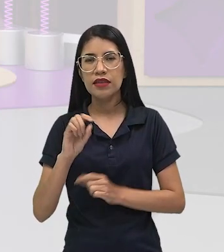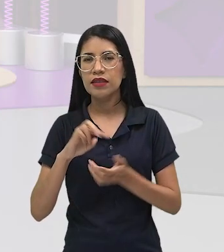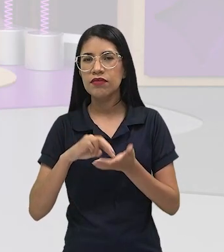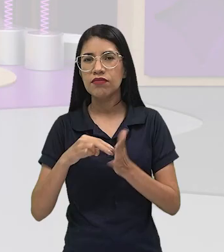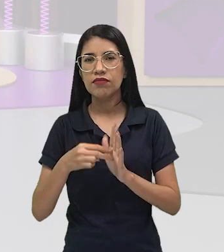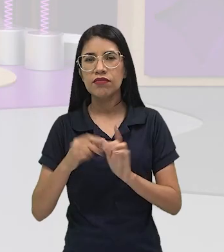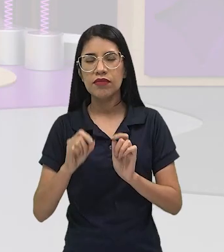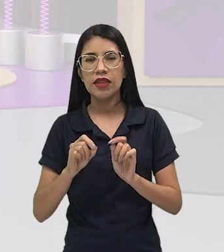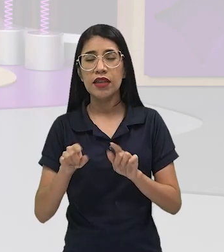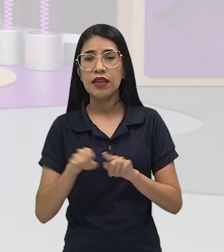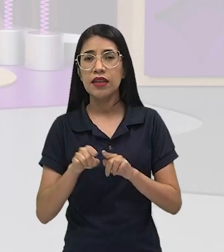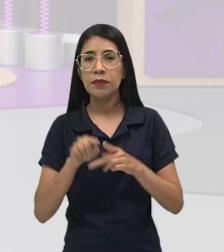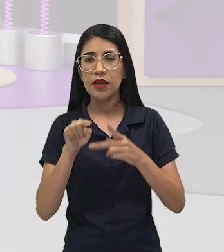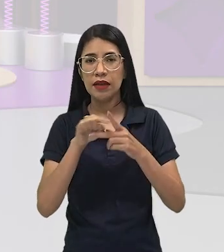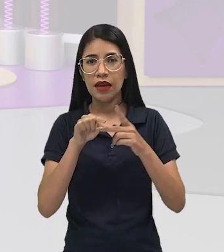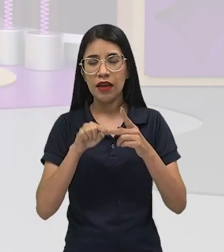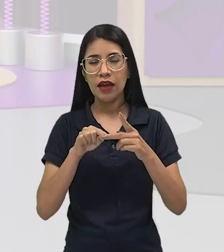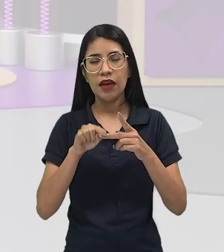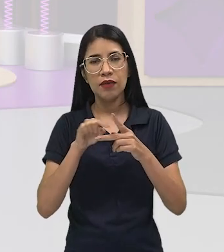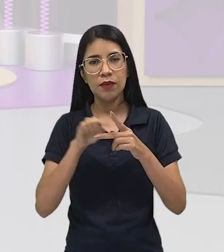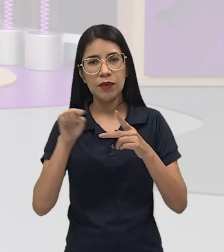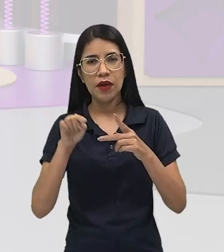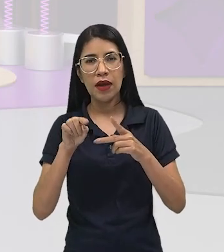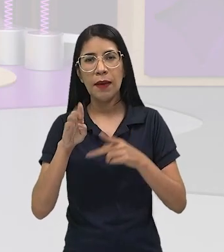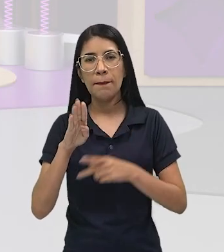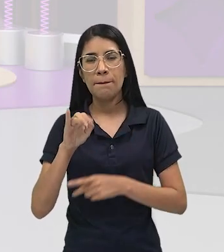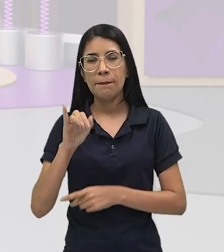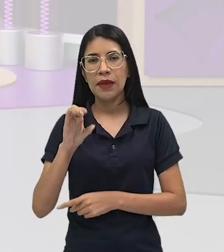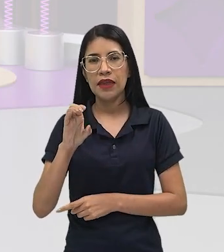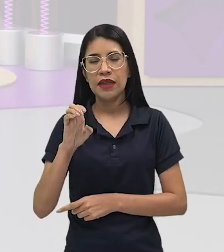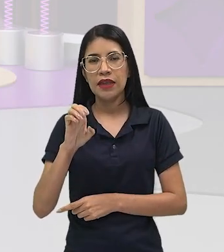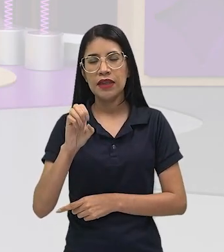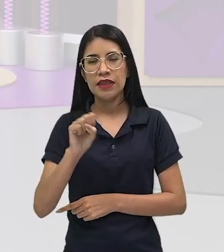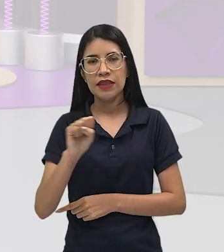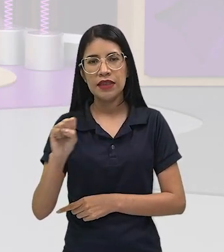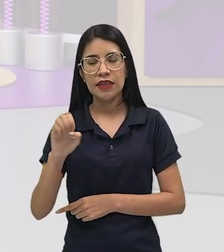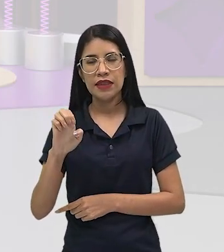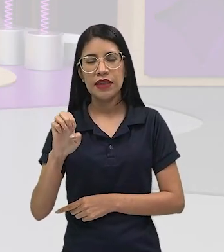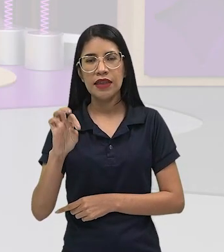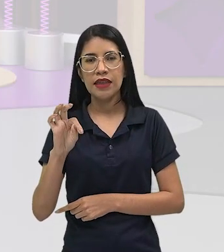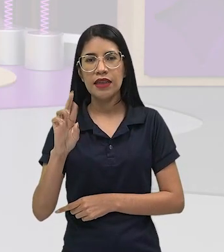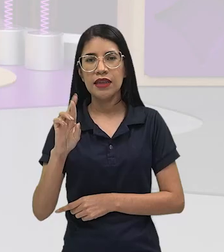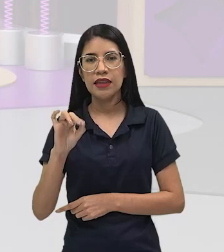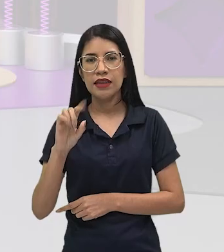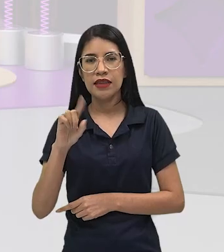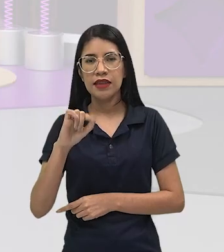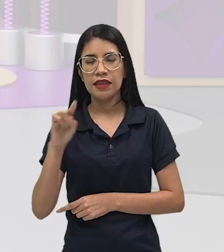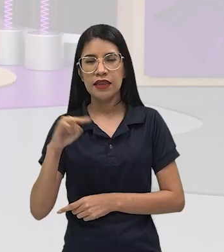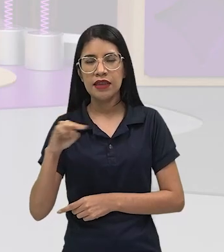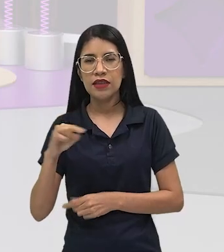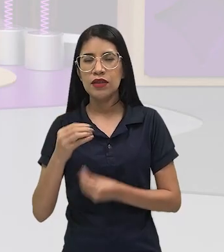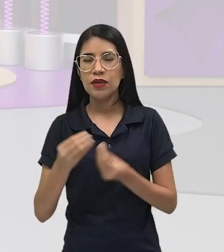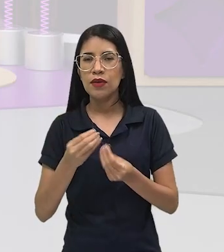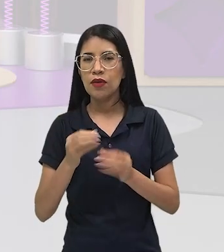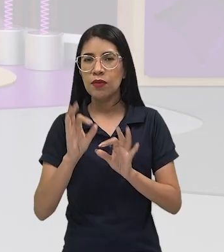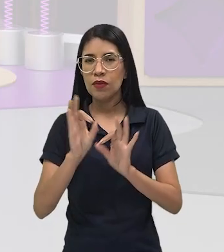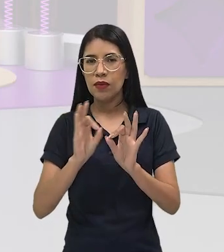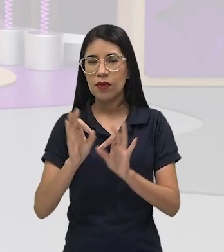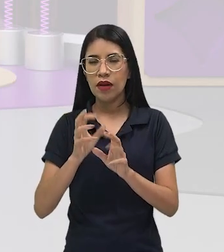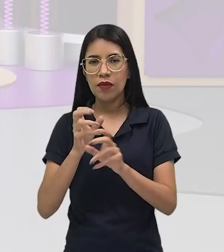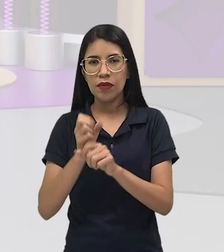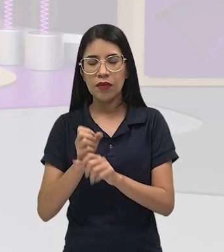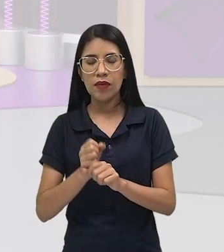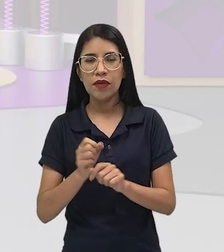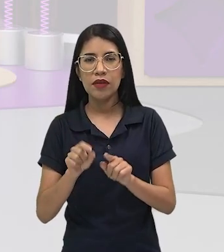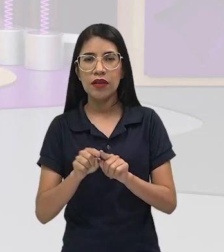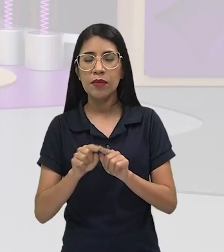uma bissetriz? Fica conosco que você vai aprender tudo sobre mediatriz, bissetriz, como construir, né? E o que